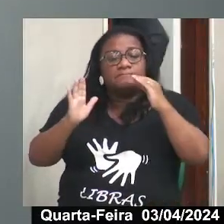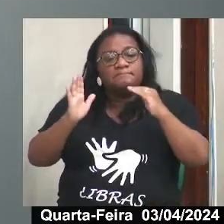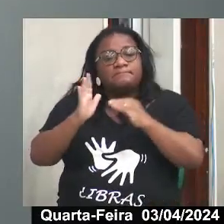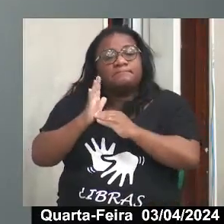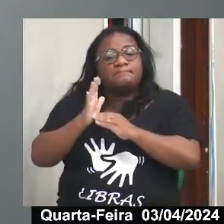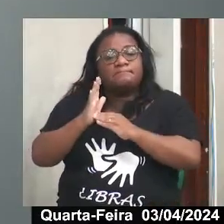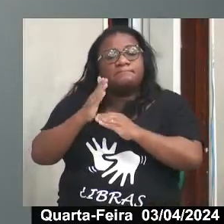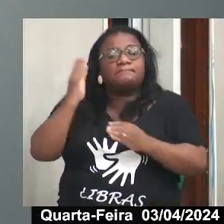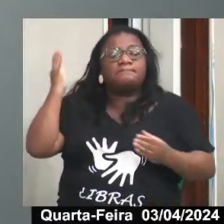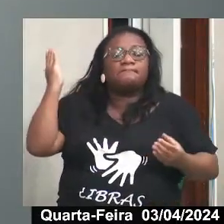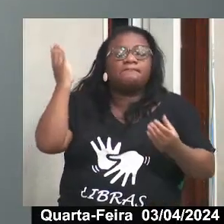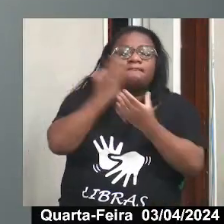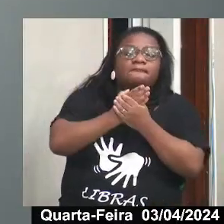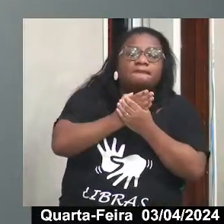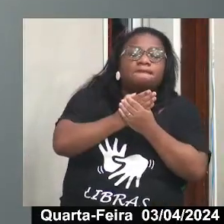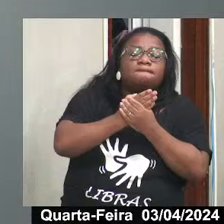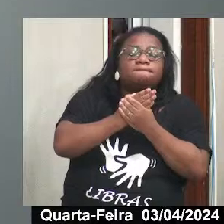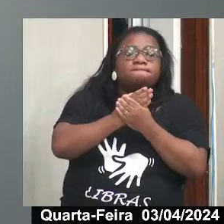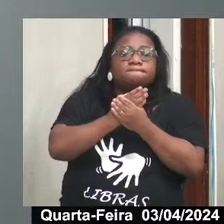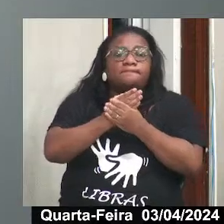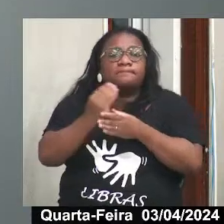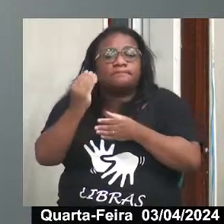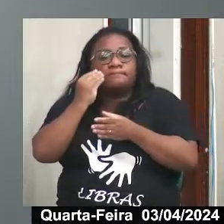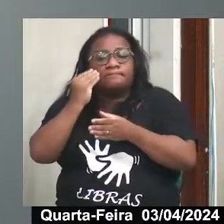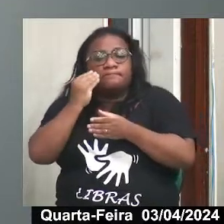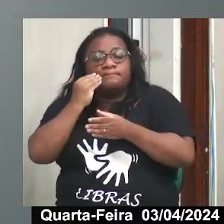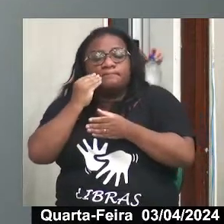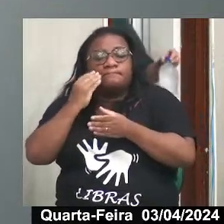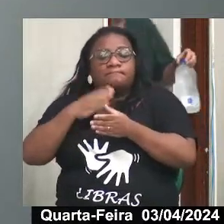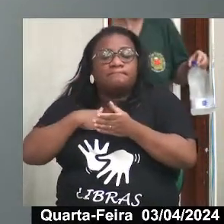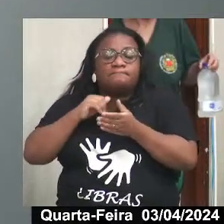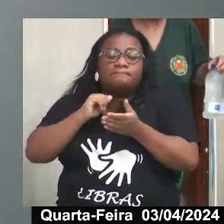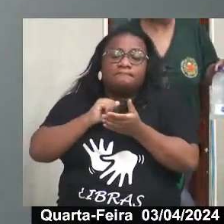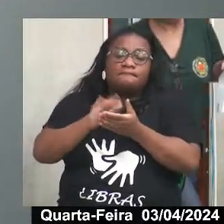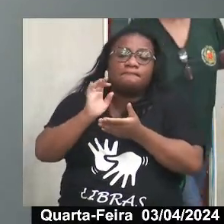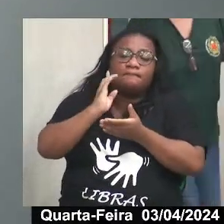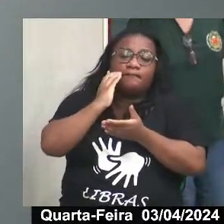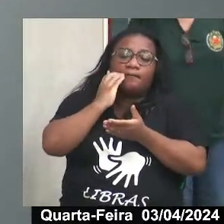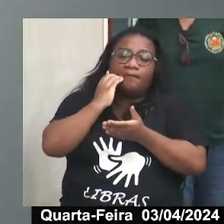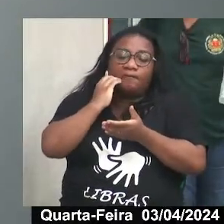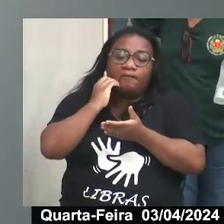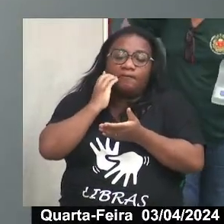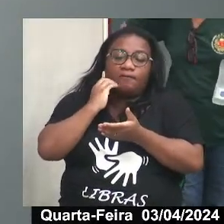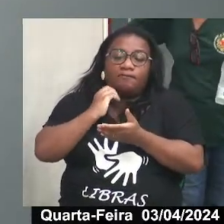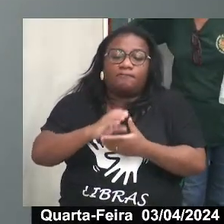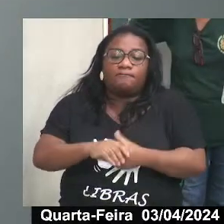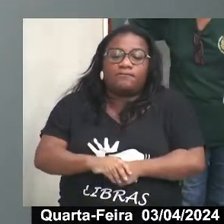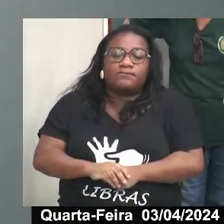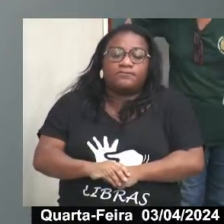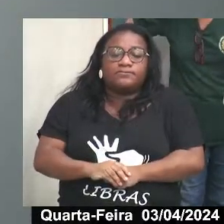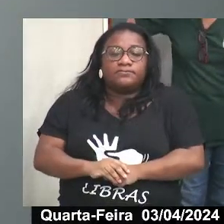todo esse processo de perseguição política e essa tentativa de cassar o nosso mandato?